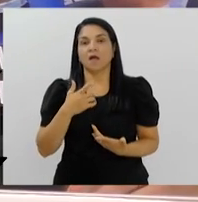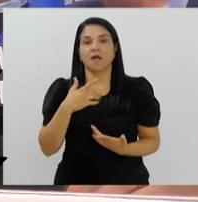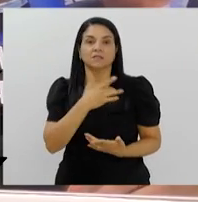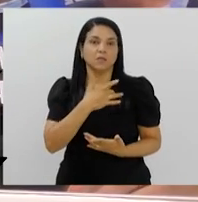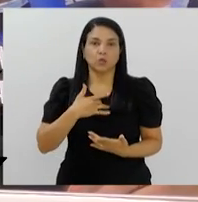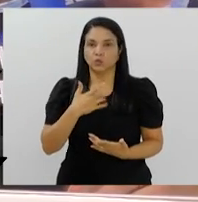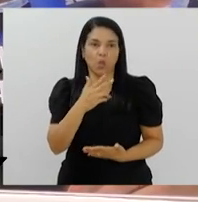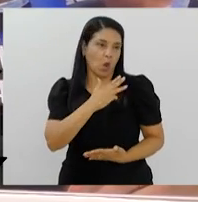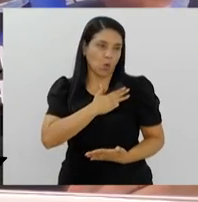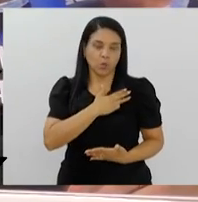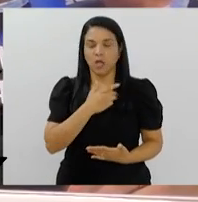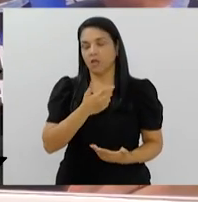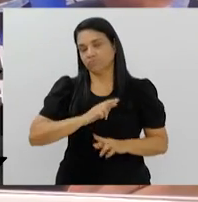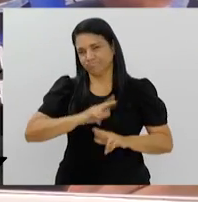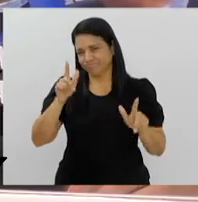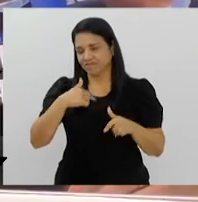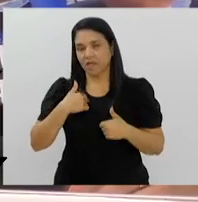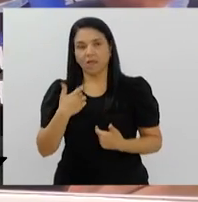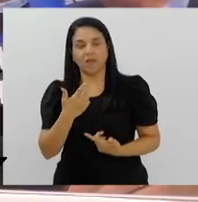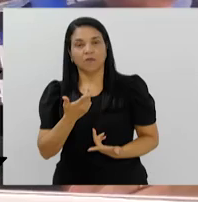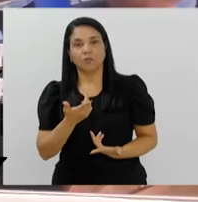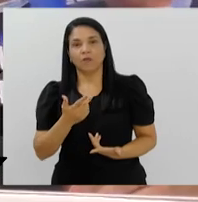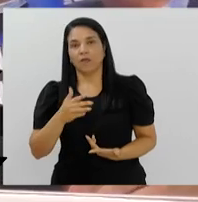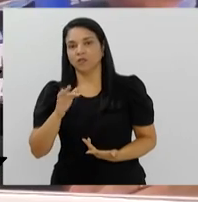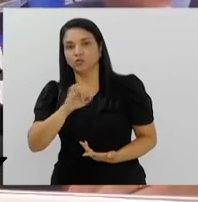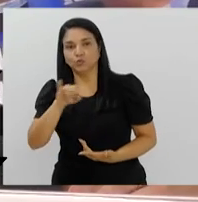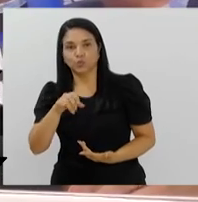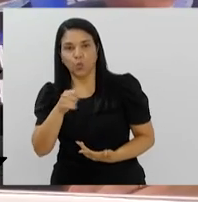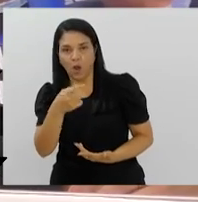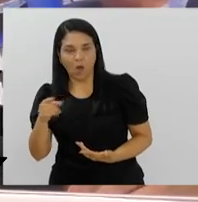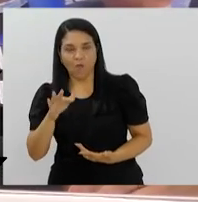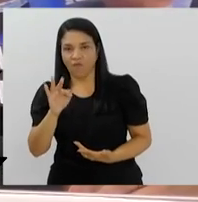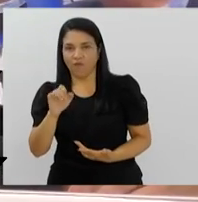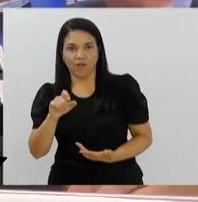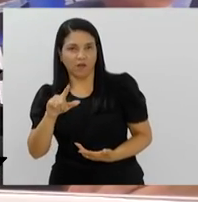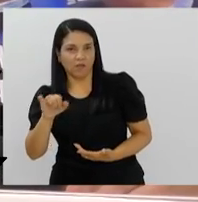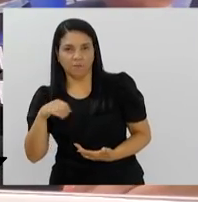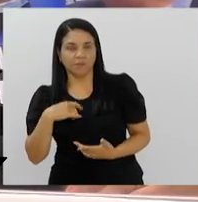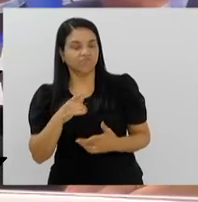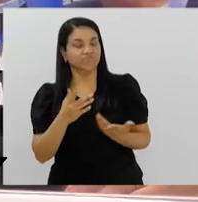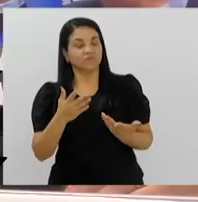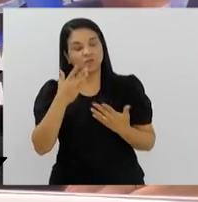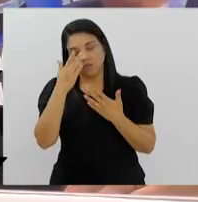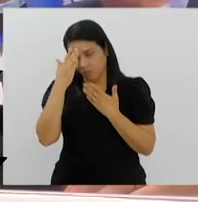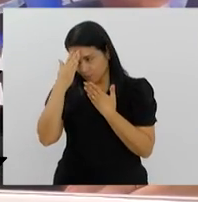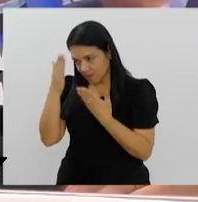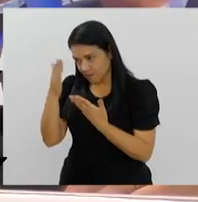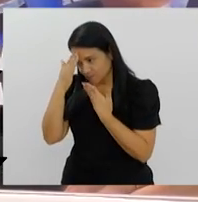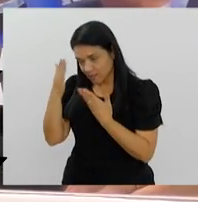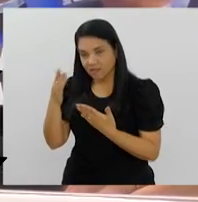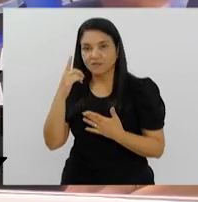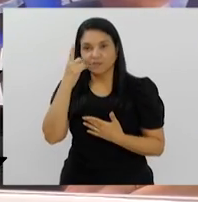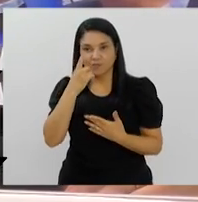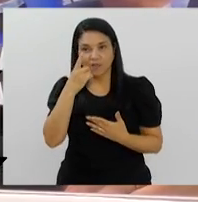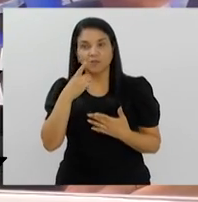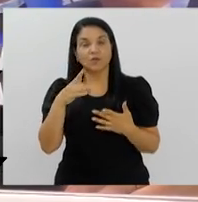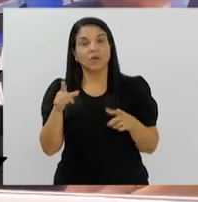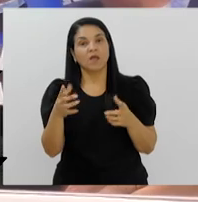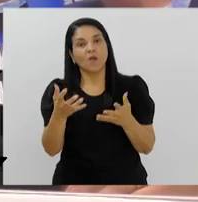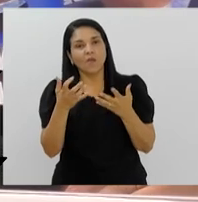é João não é Felipe aí Deputado obrigado demais viu Obrigado Deputado e eu queria